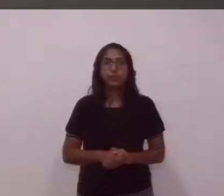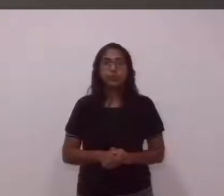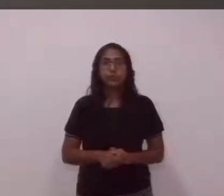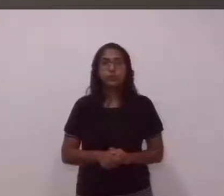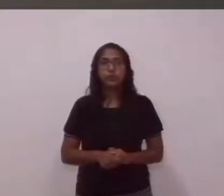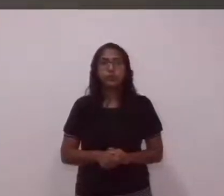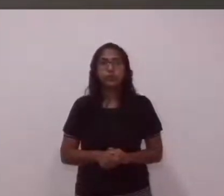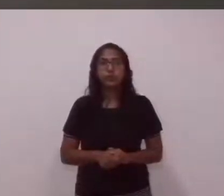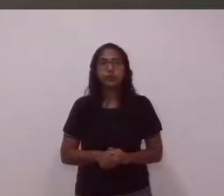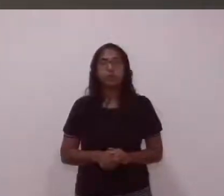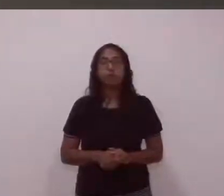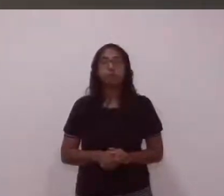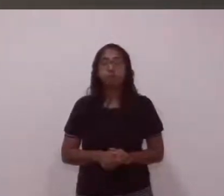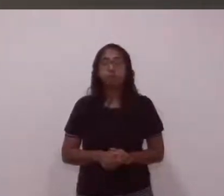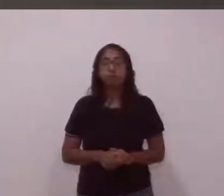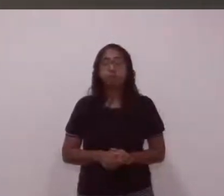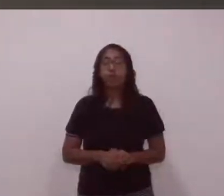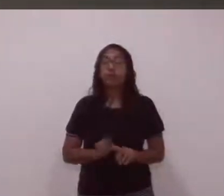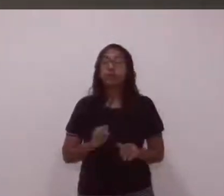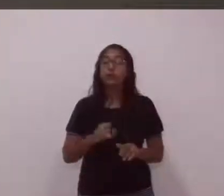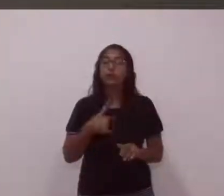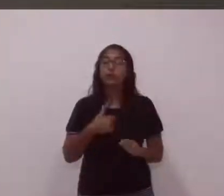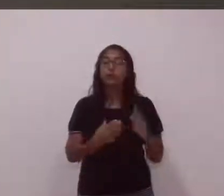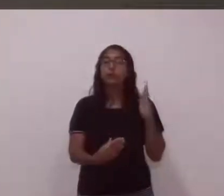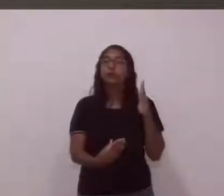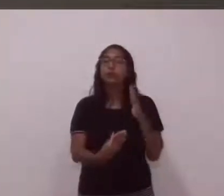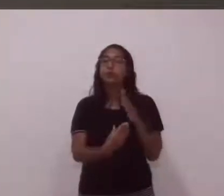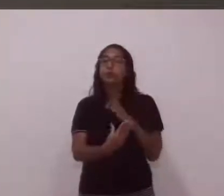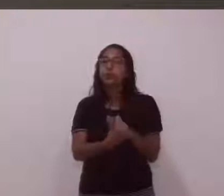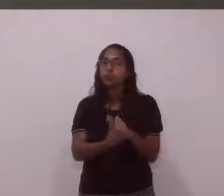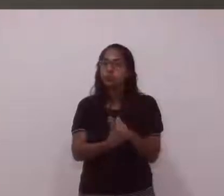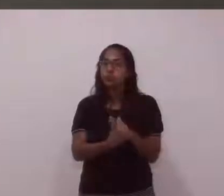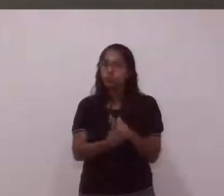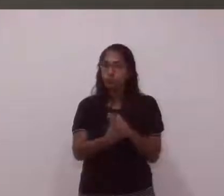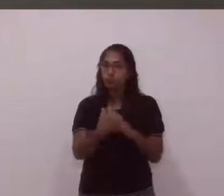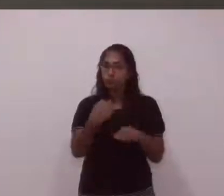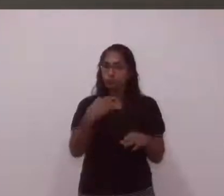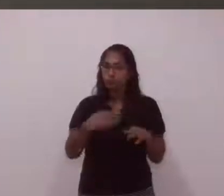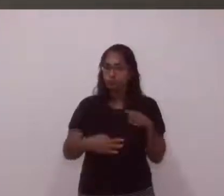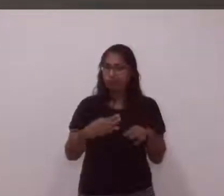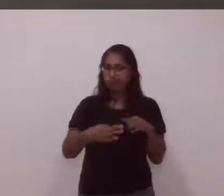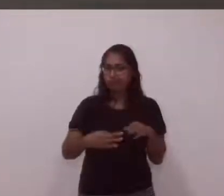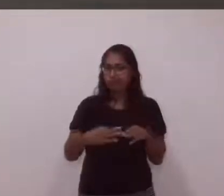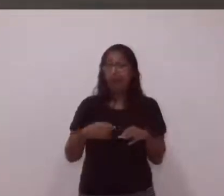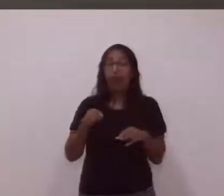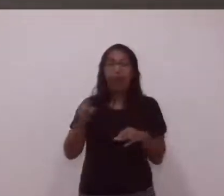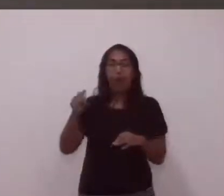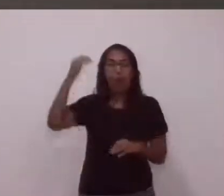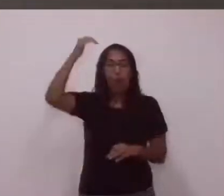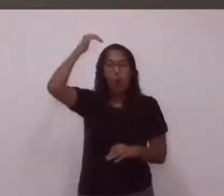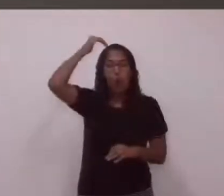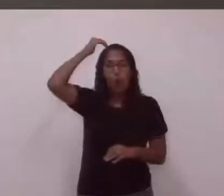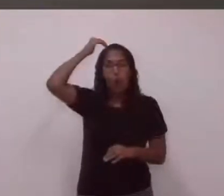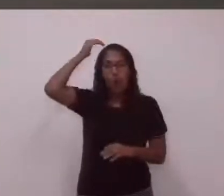quando se entra com uma ação judicial não quer dizer que a pessoa é culpada ou quem